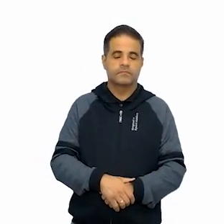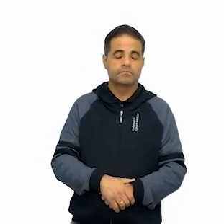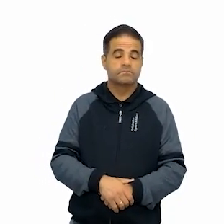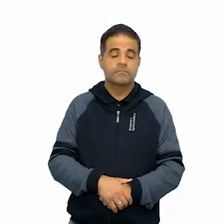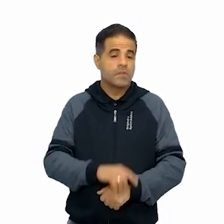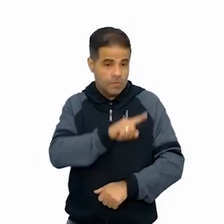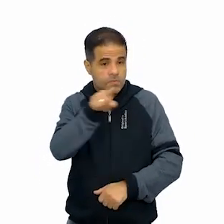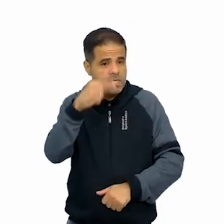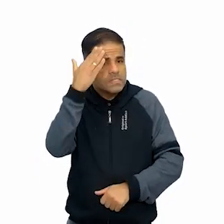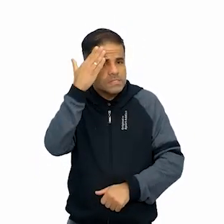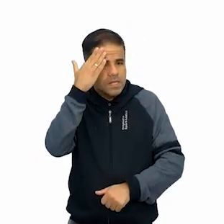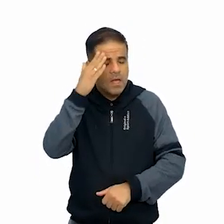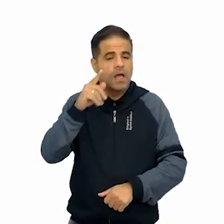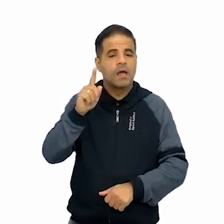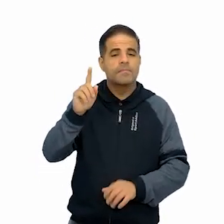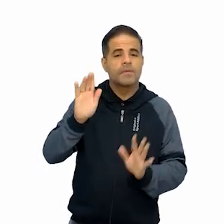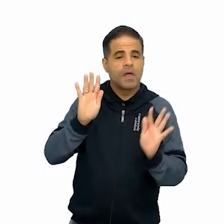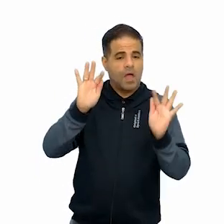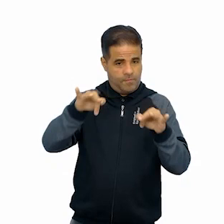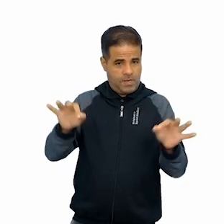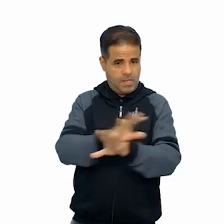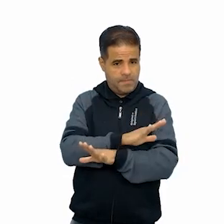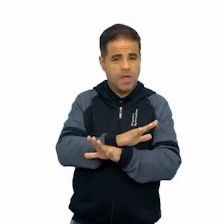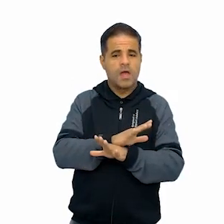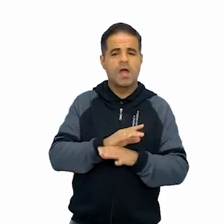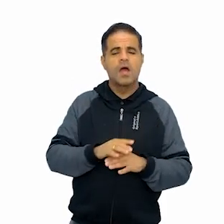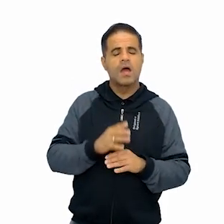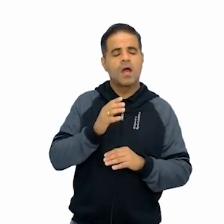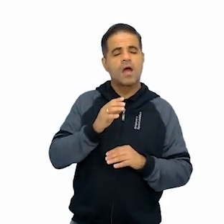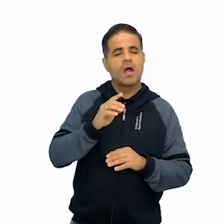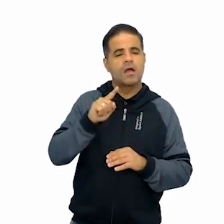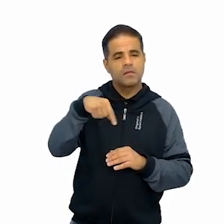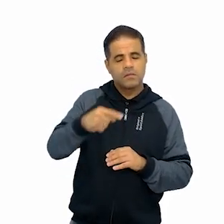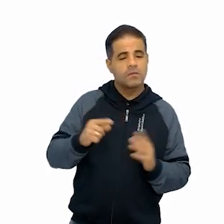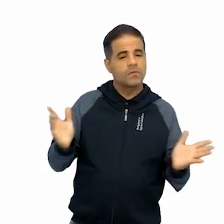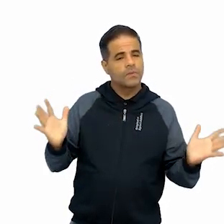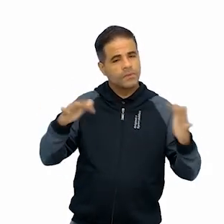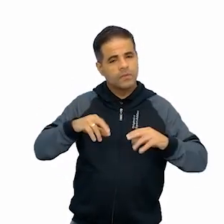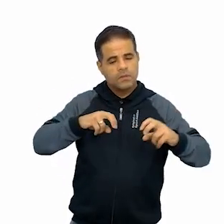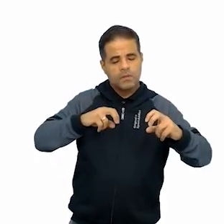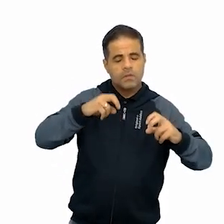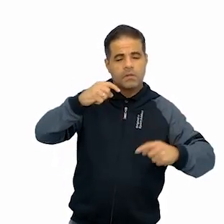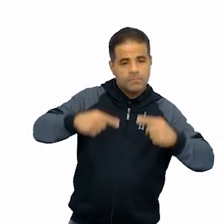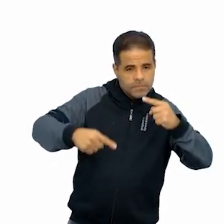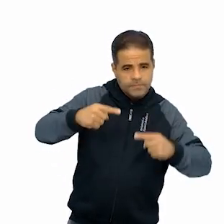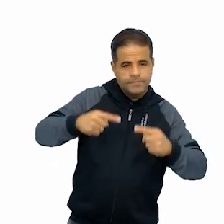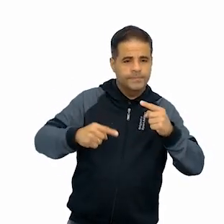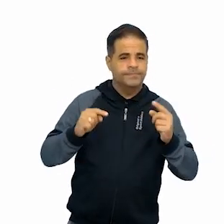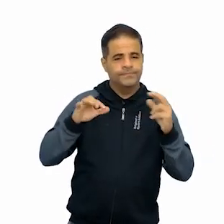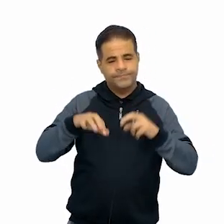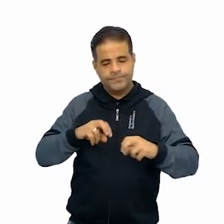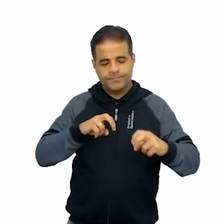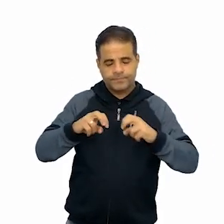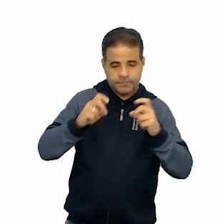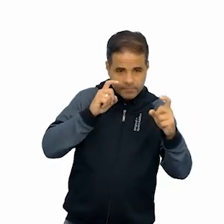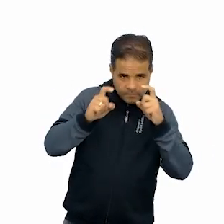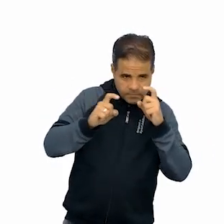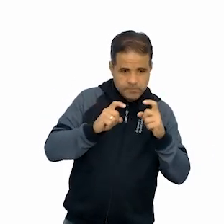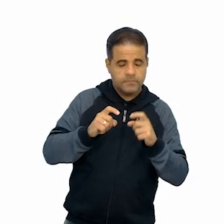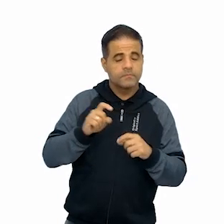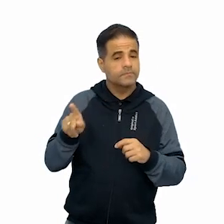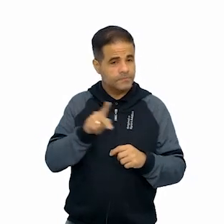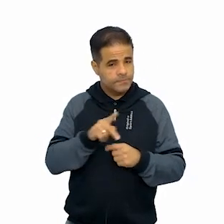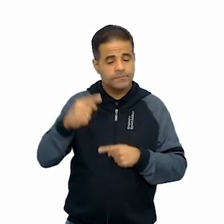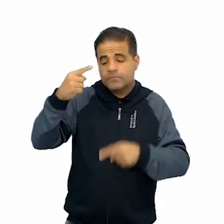Como sabem, assim que finalizarmos essa transmissão, vocês irão se reunir com seus colegas, professores do mesmo ano,